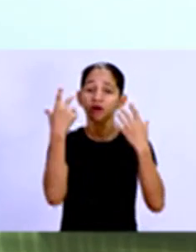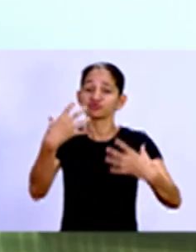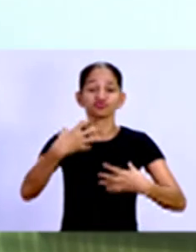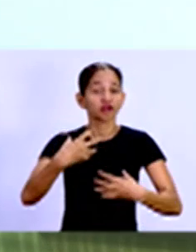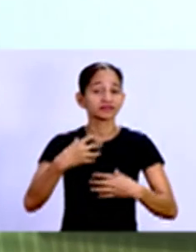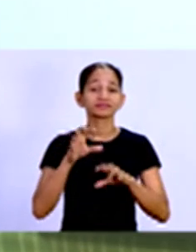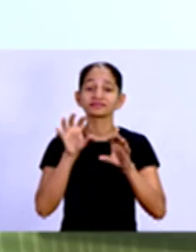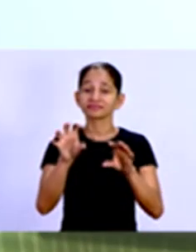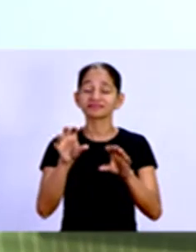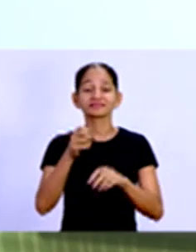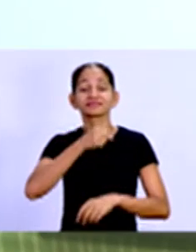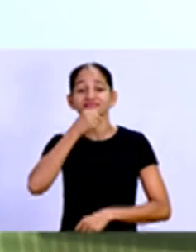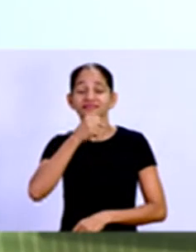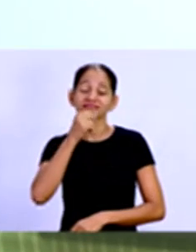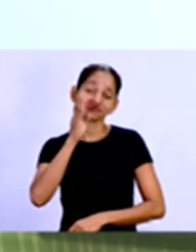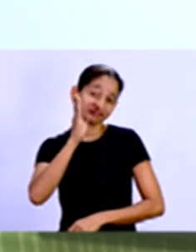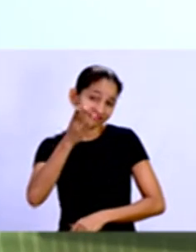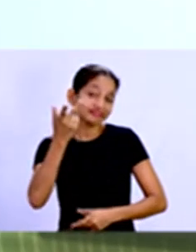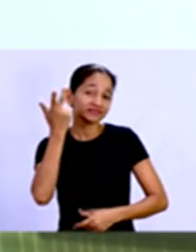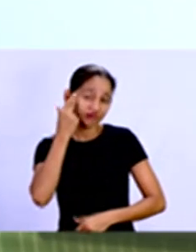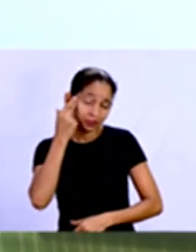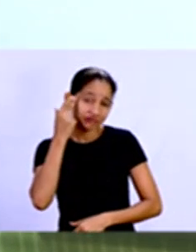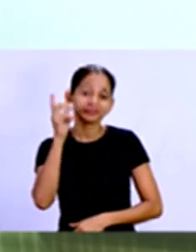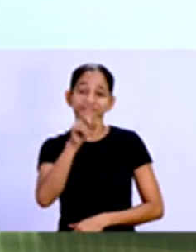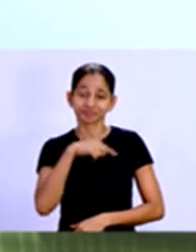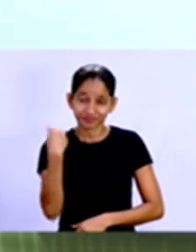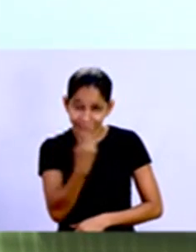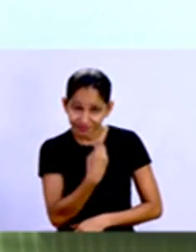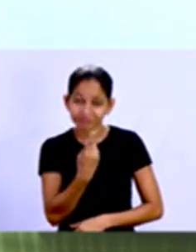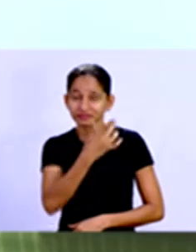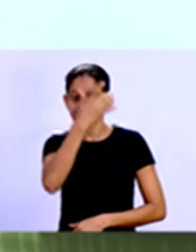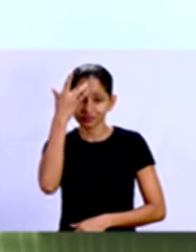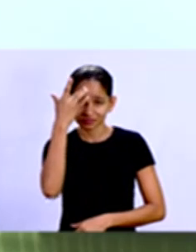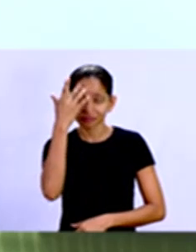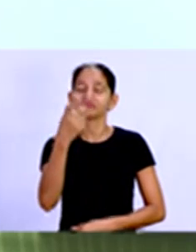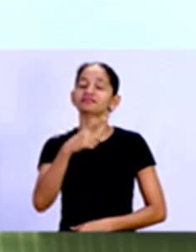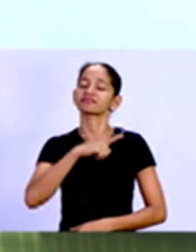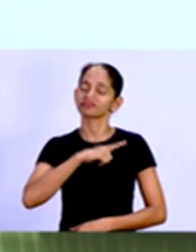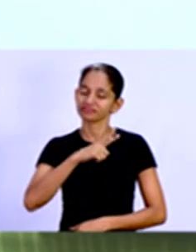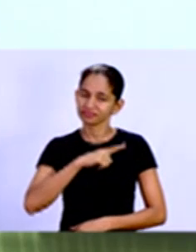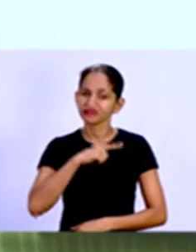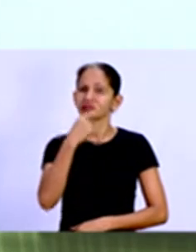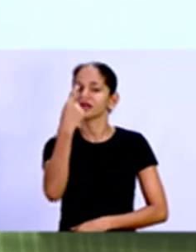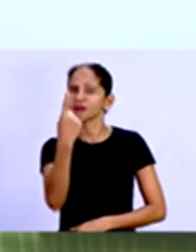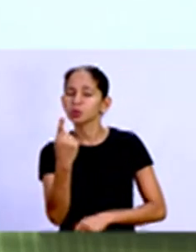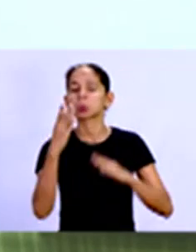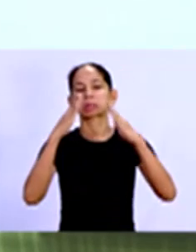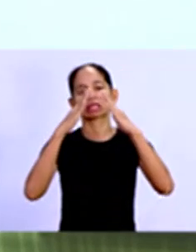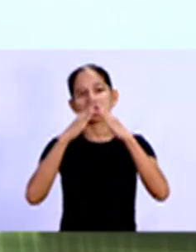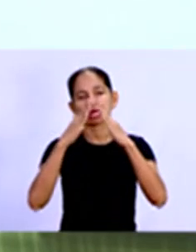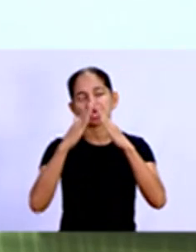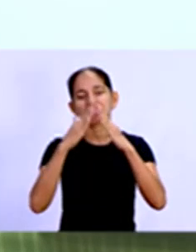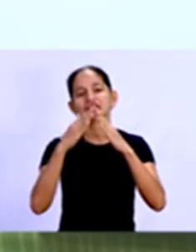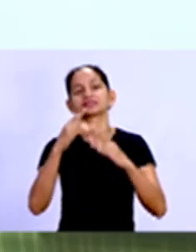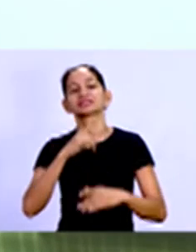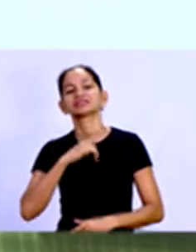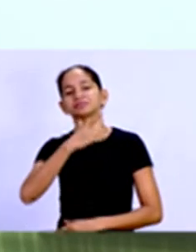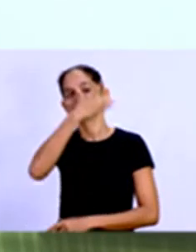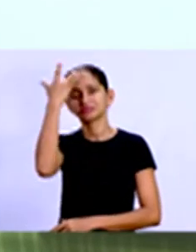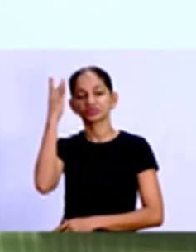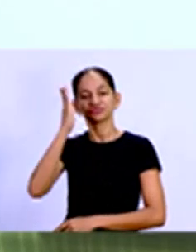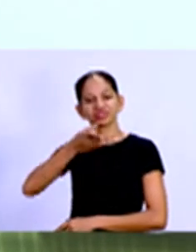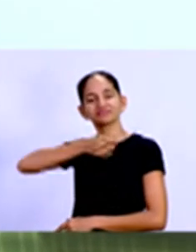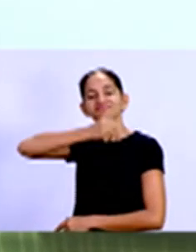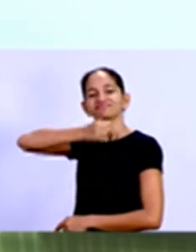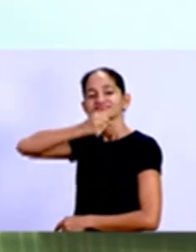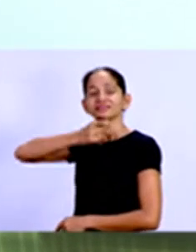do envelhecimento. Então, todos nós temos um idoso na nossa casa, na nossa família ou na